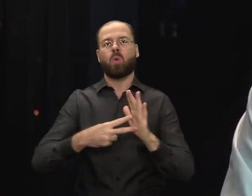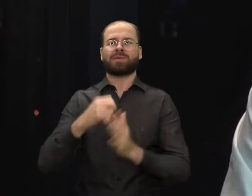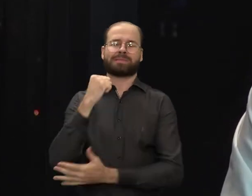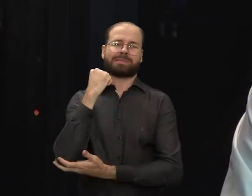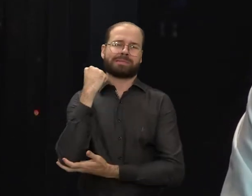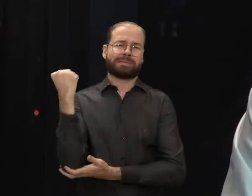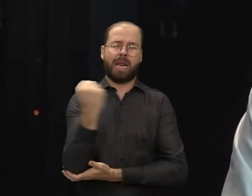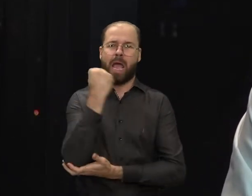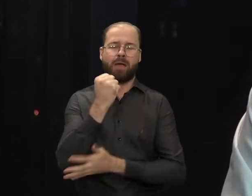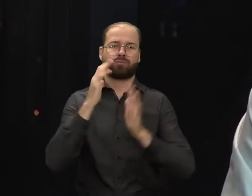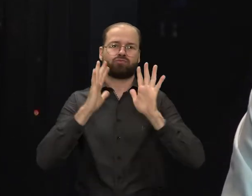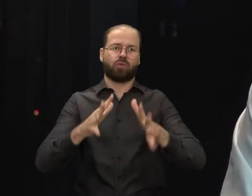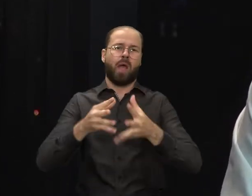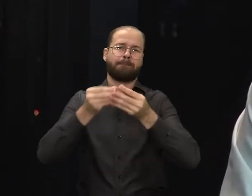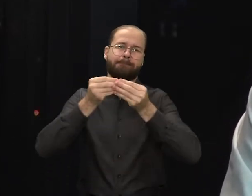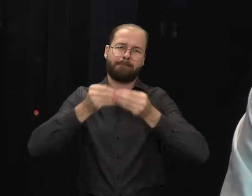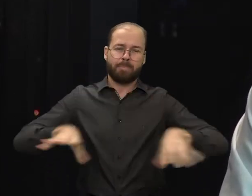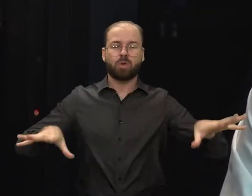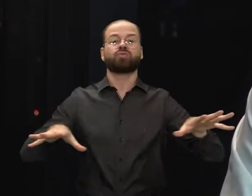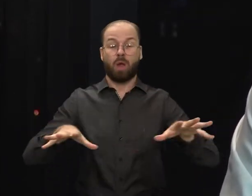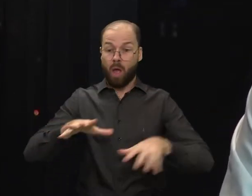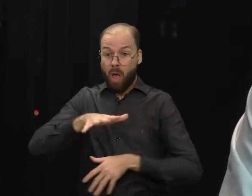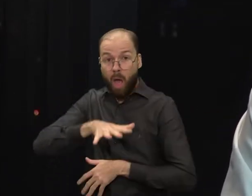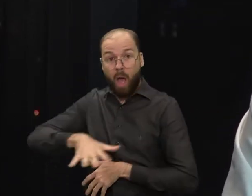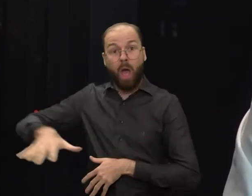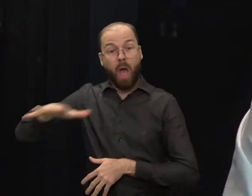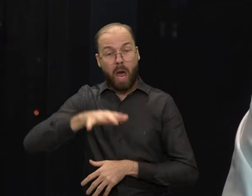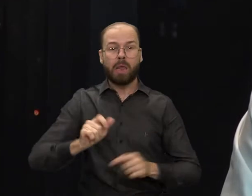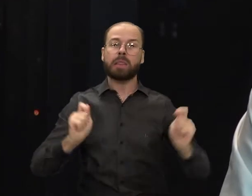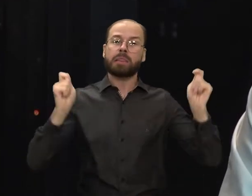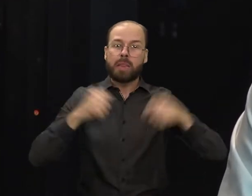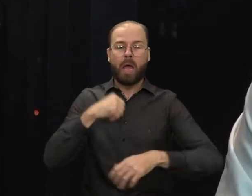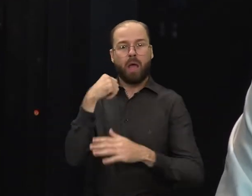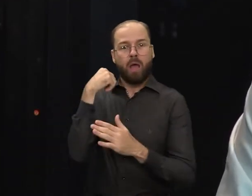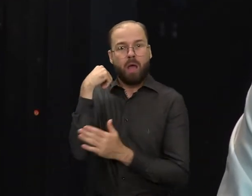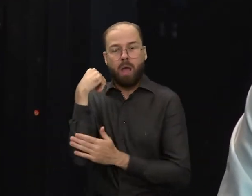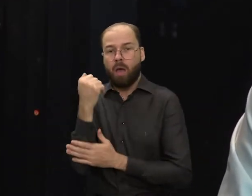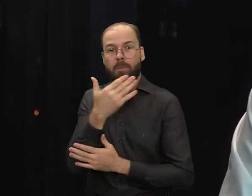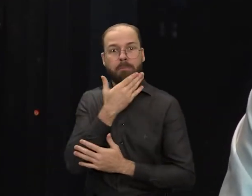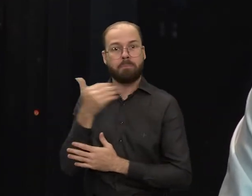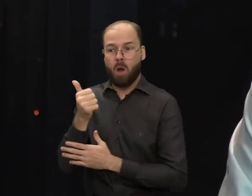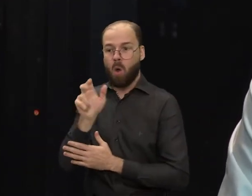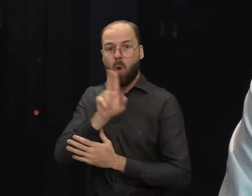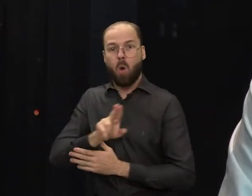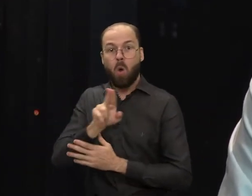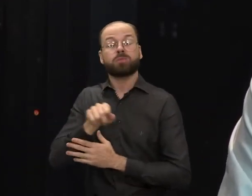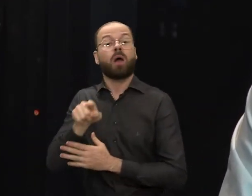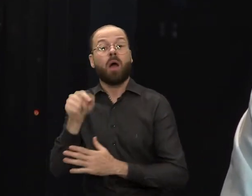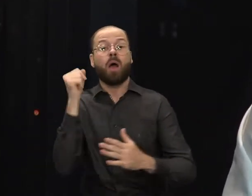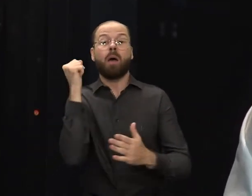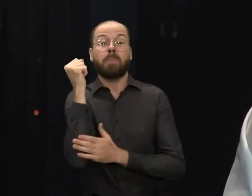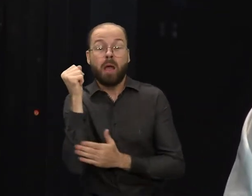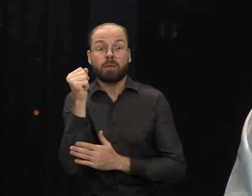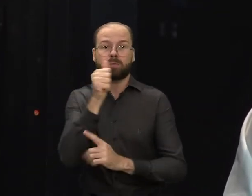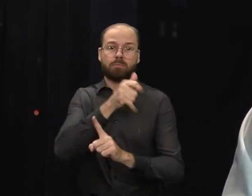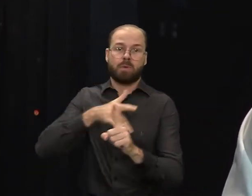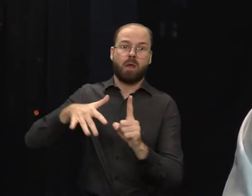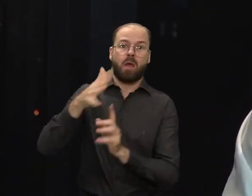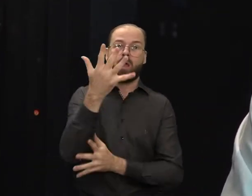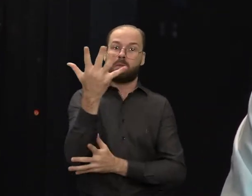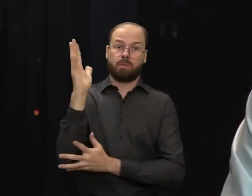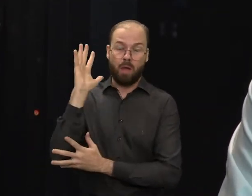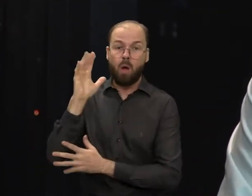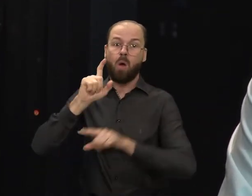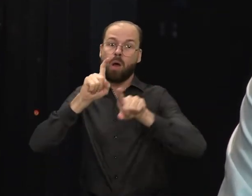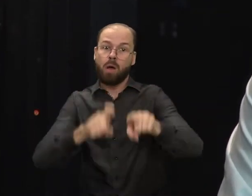severamente degradadas, que são áreas que podem ser melhor utilizadas para a preservação ambiental, para a